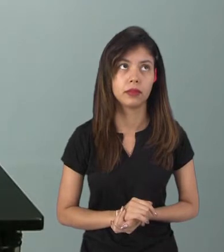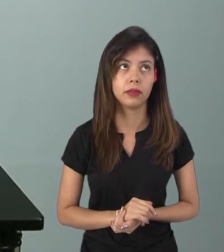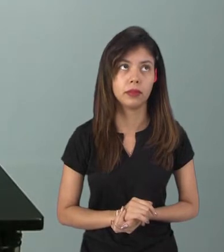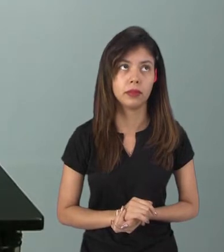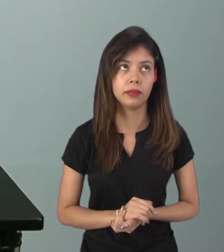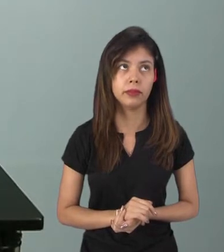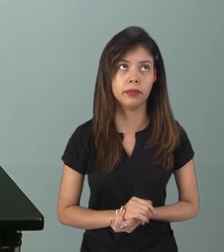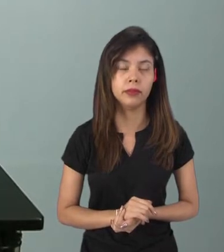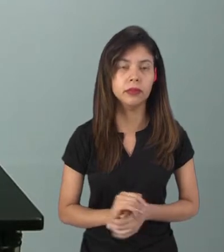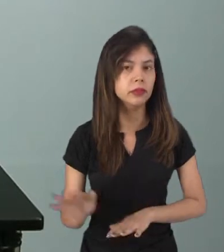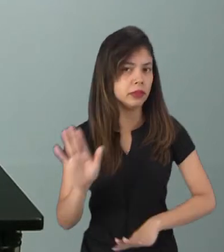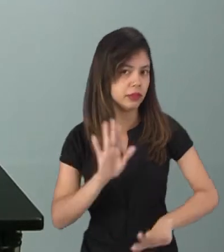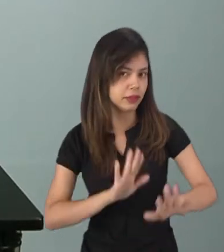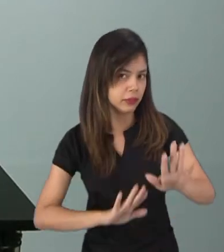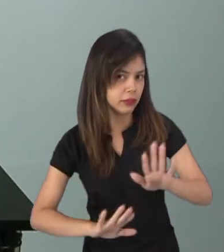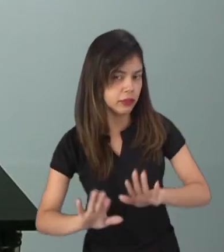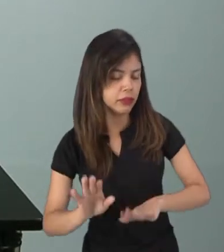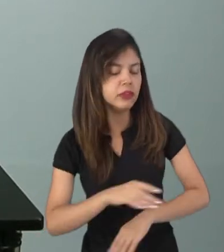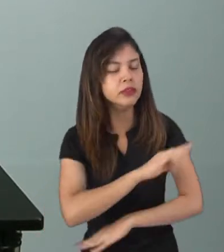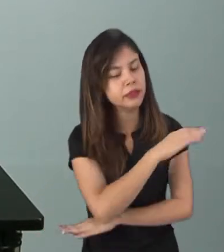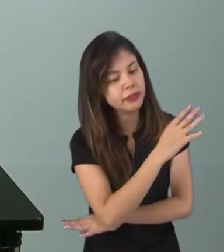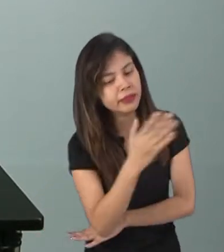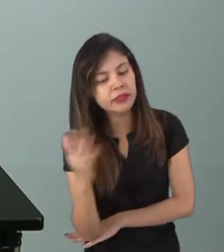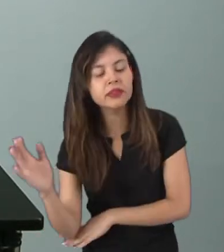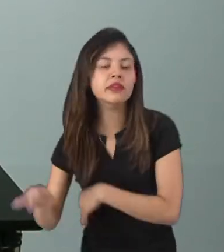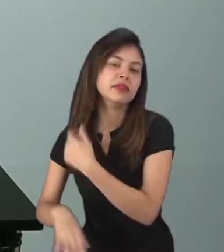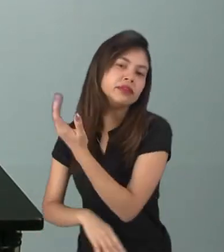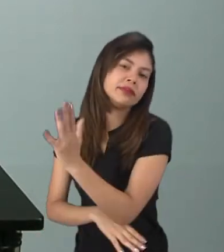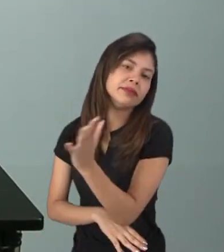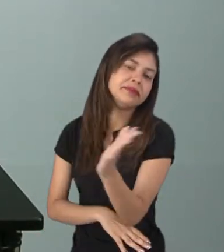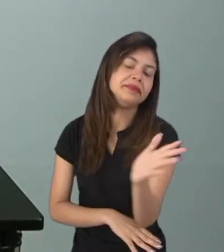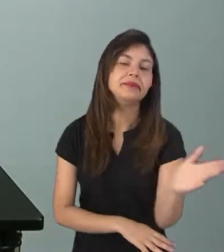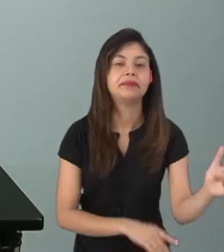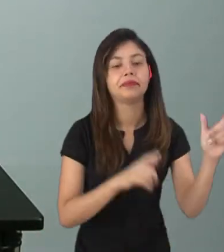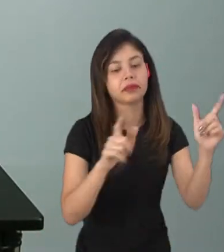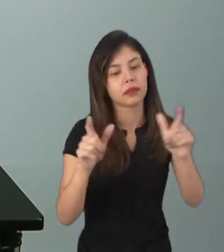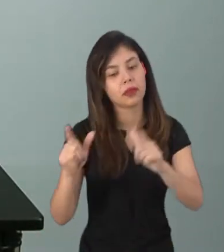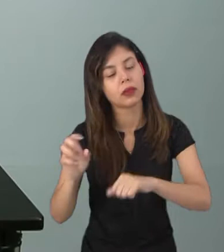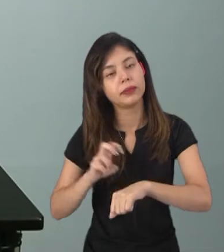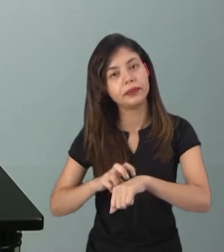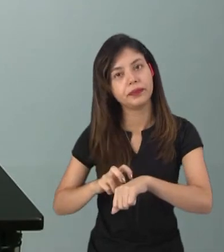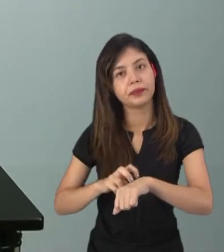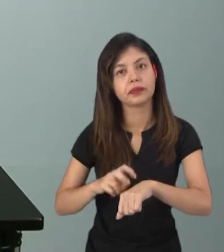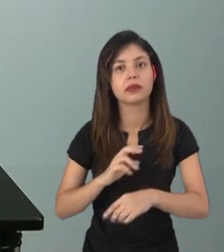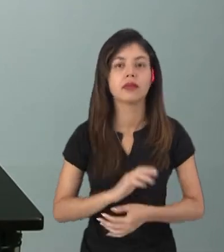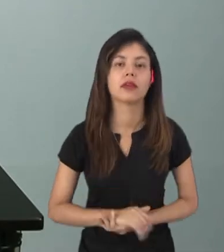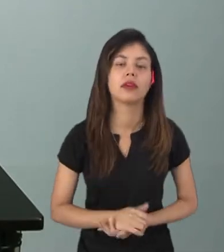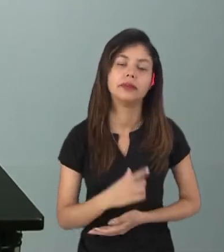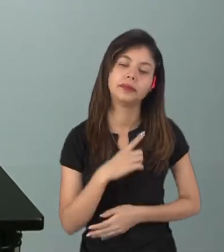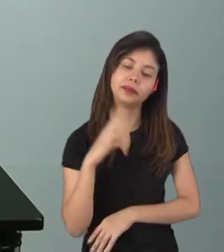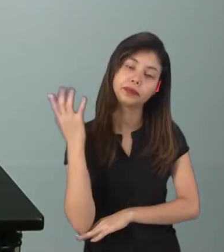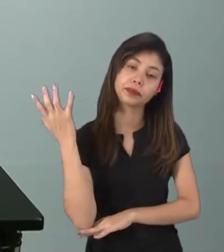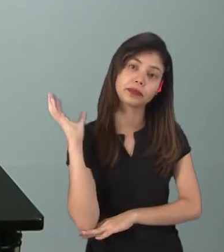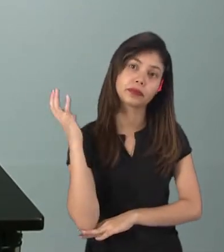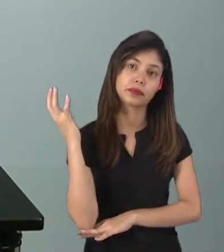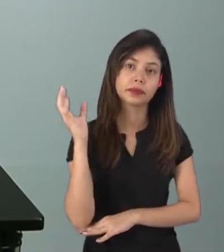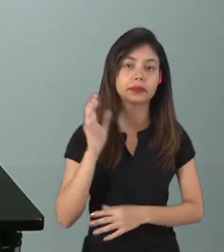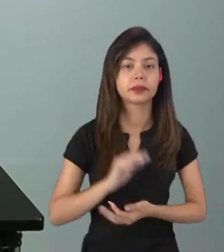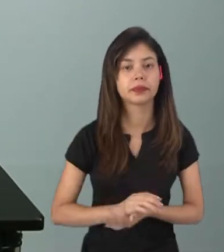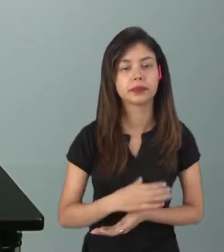de conservação ambiental, que são aquelas áreas verdes, tá? Que compõem